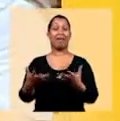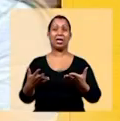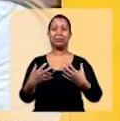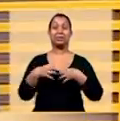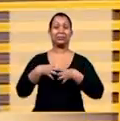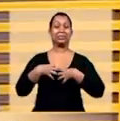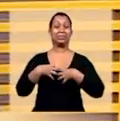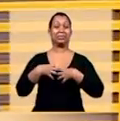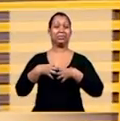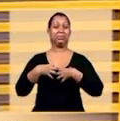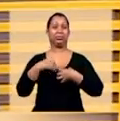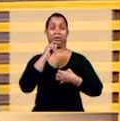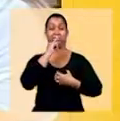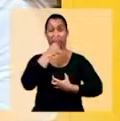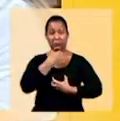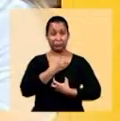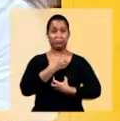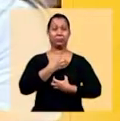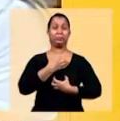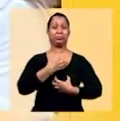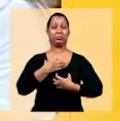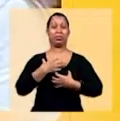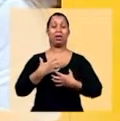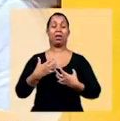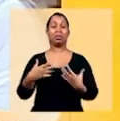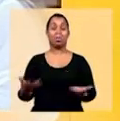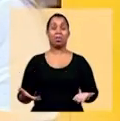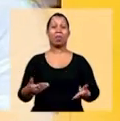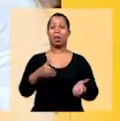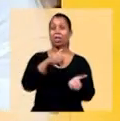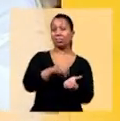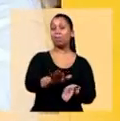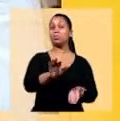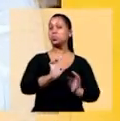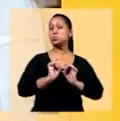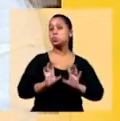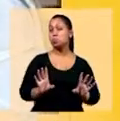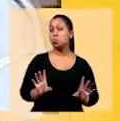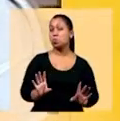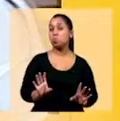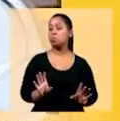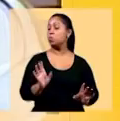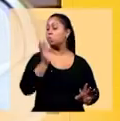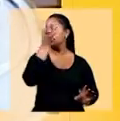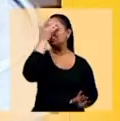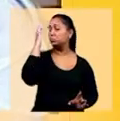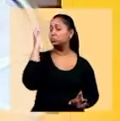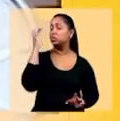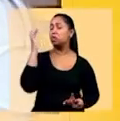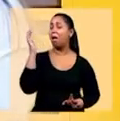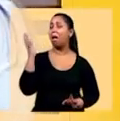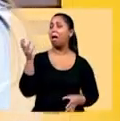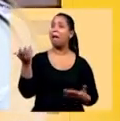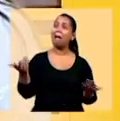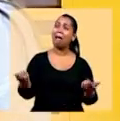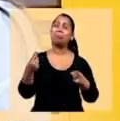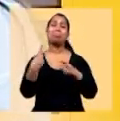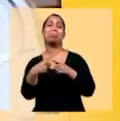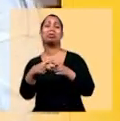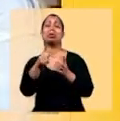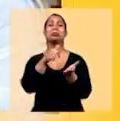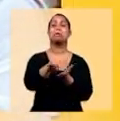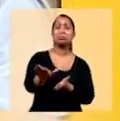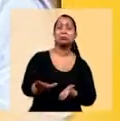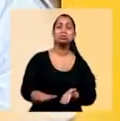é uma demissão por justa causa. Então, ela simplesmente demite. Se o colaborador... por que estão me